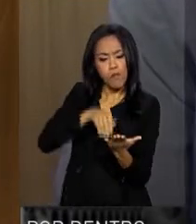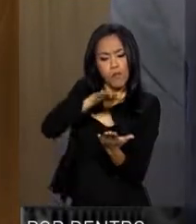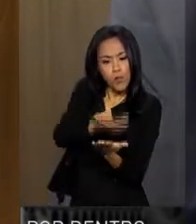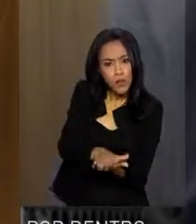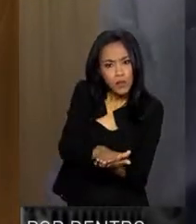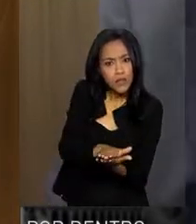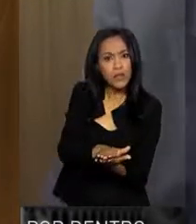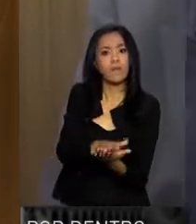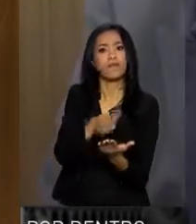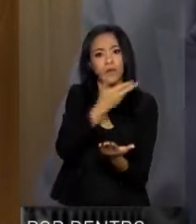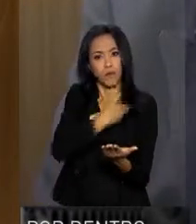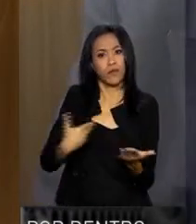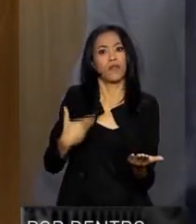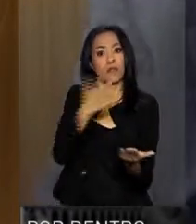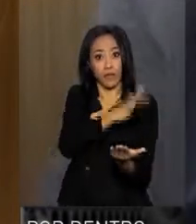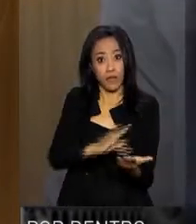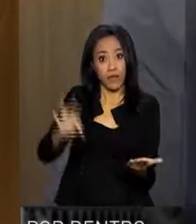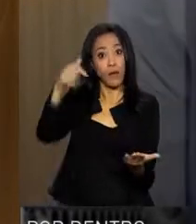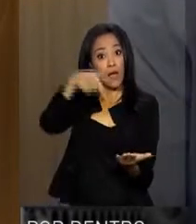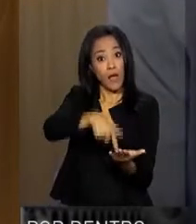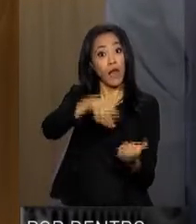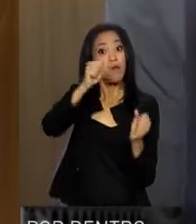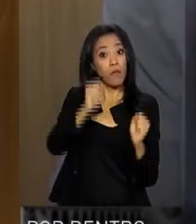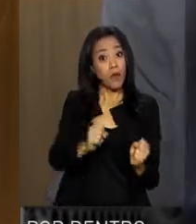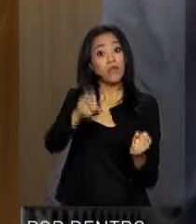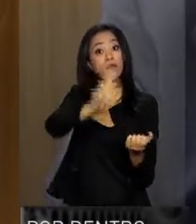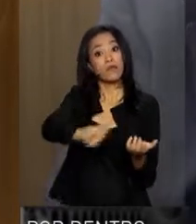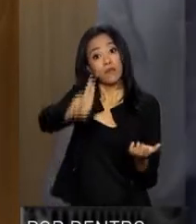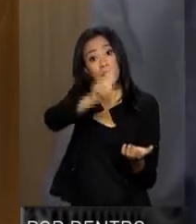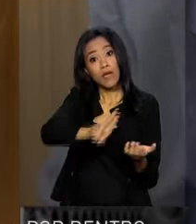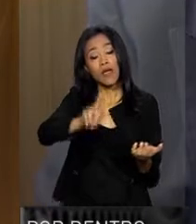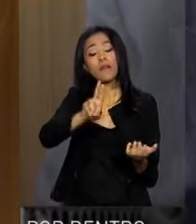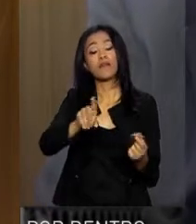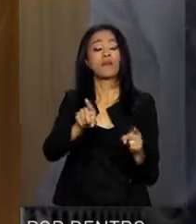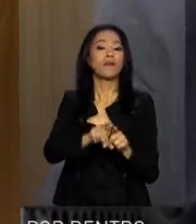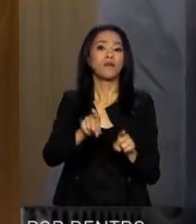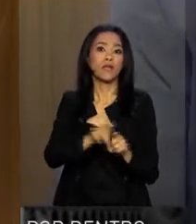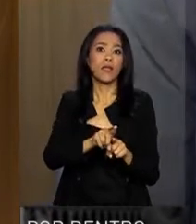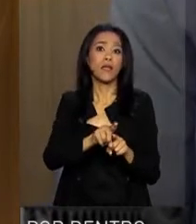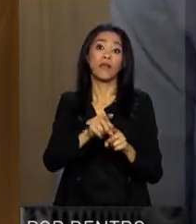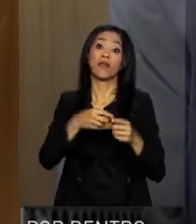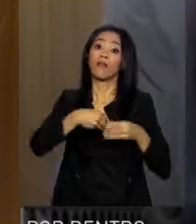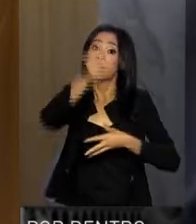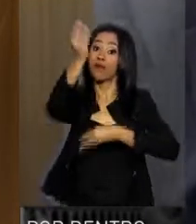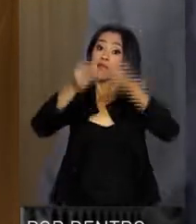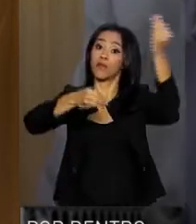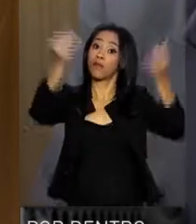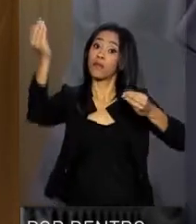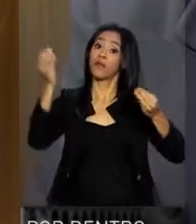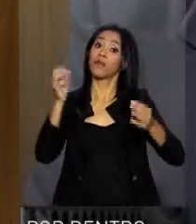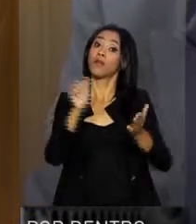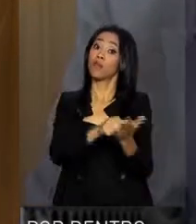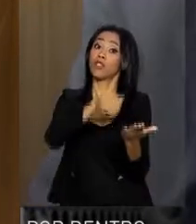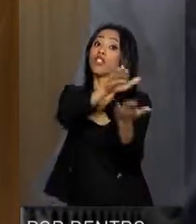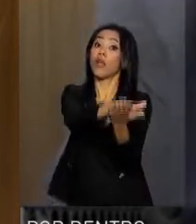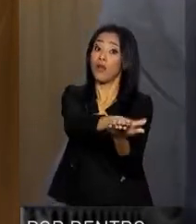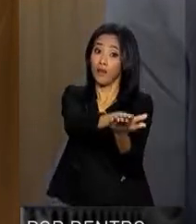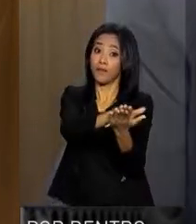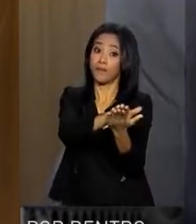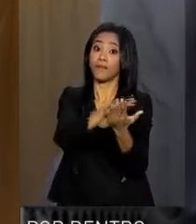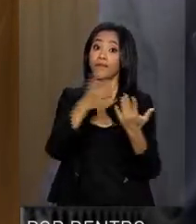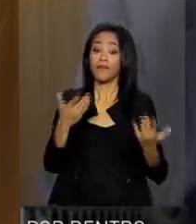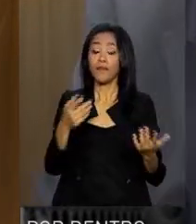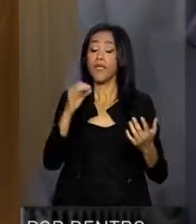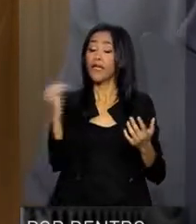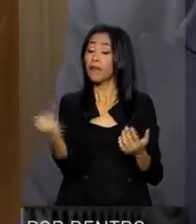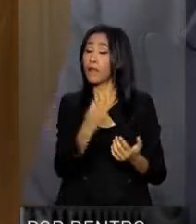federal ela pode também ser estendida uma conversão de multas e estaduais isso é importante que a secretaria de meio